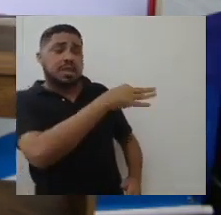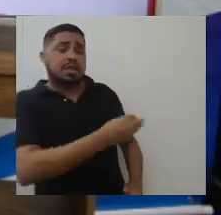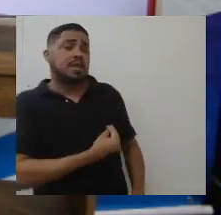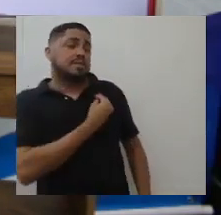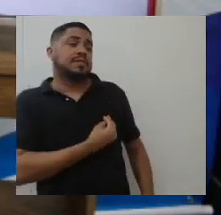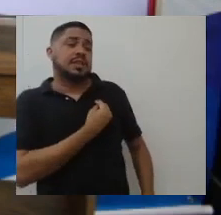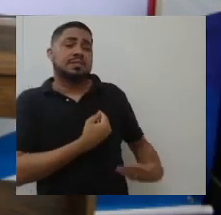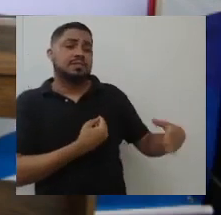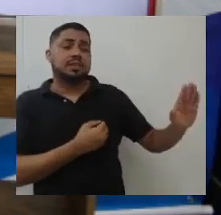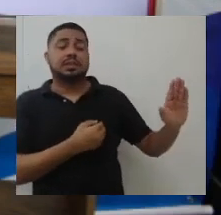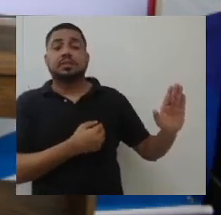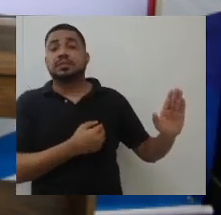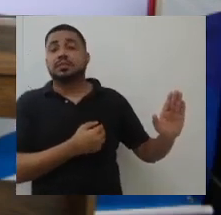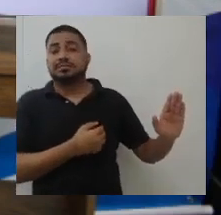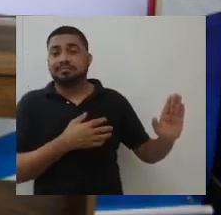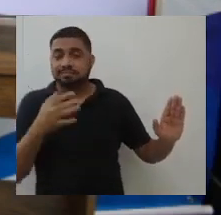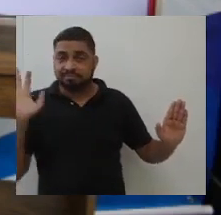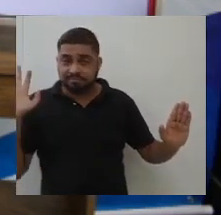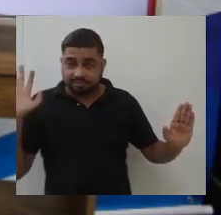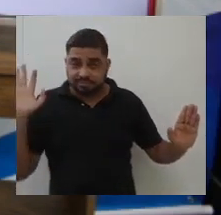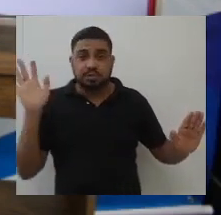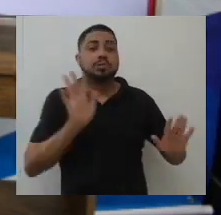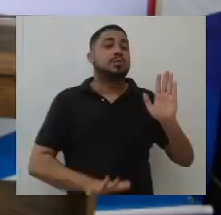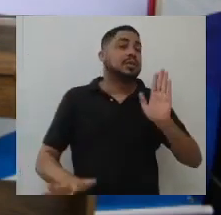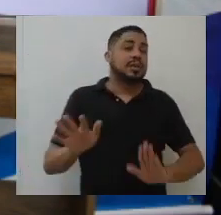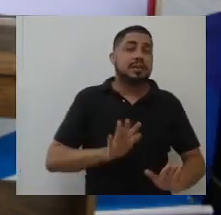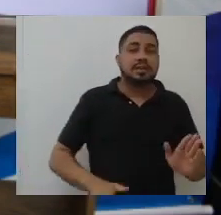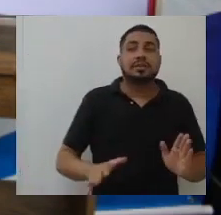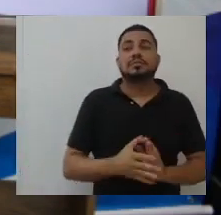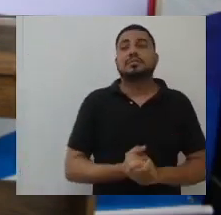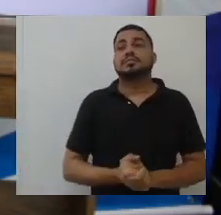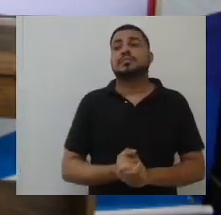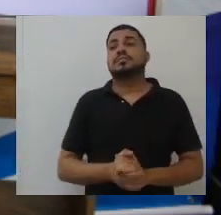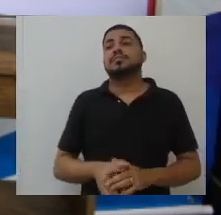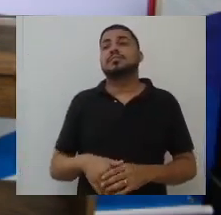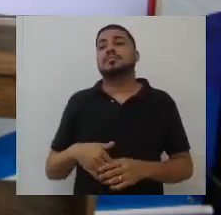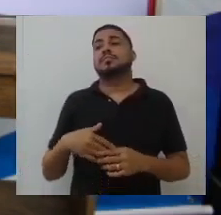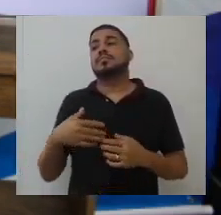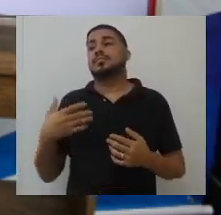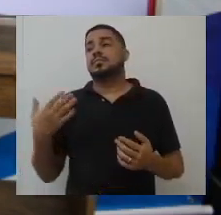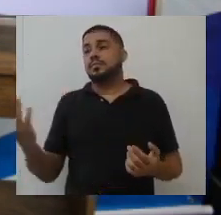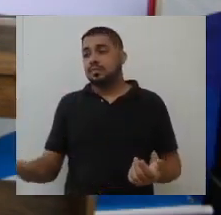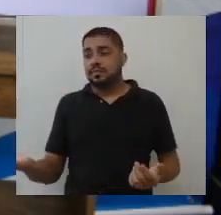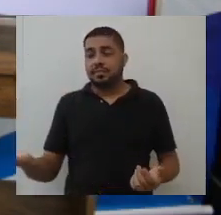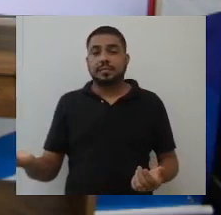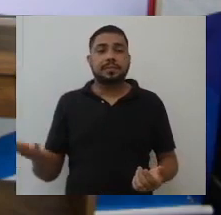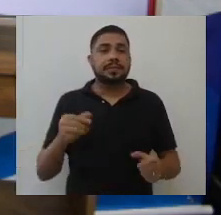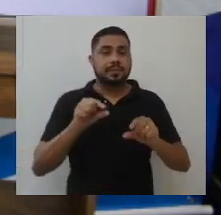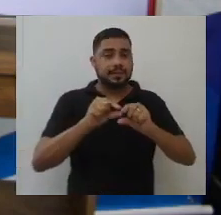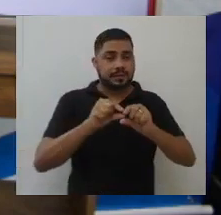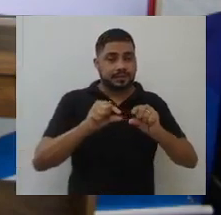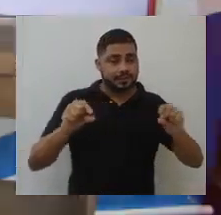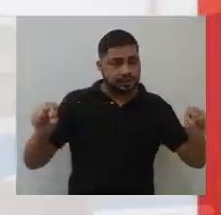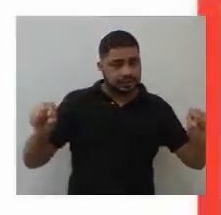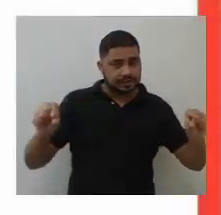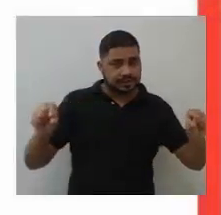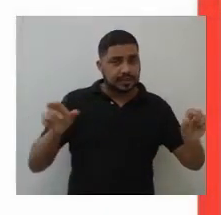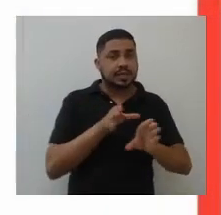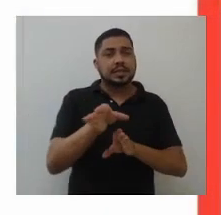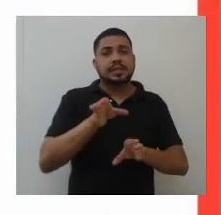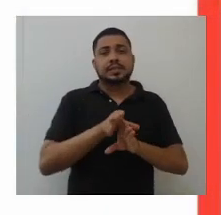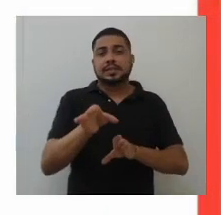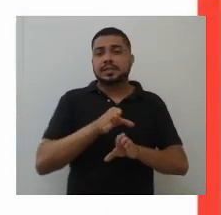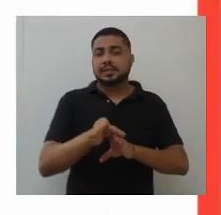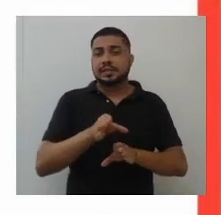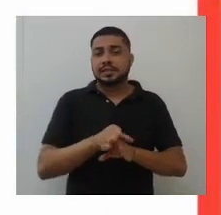uma expressão, tá? Então, bastante cuidado. Próxima, vamos lá? Aqui eu trouxe pra vocês uma dica,